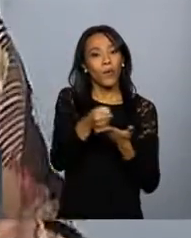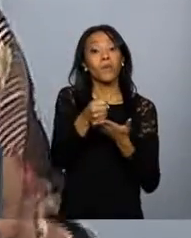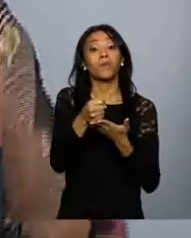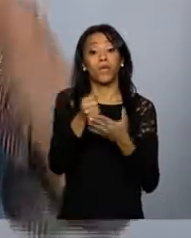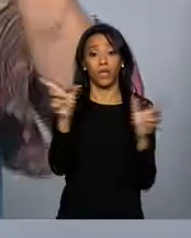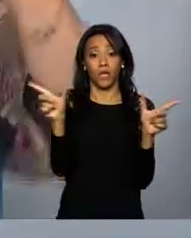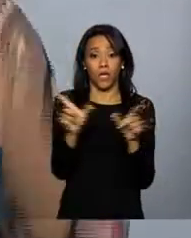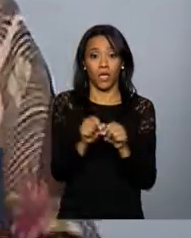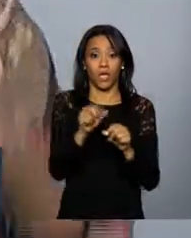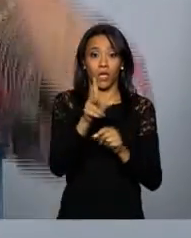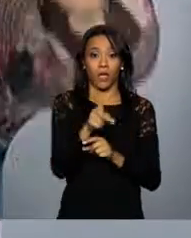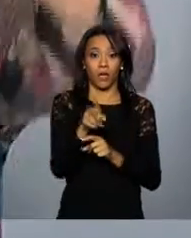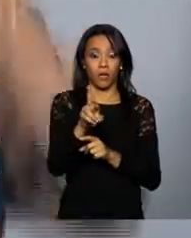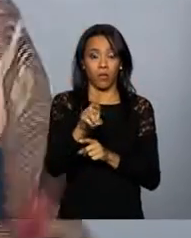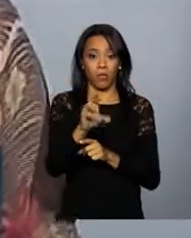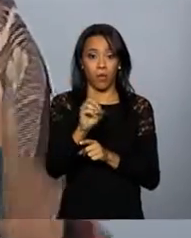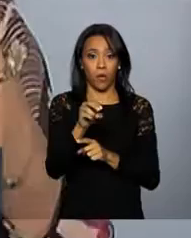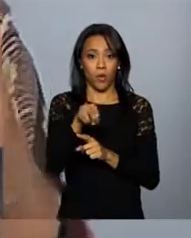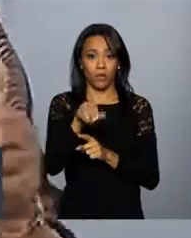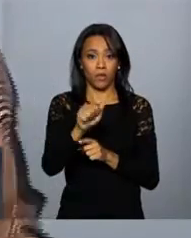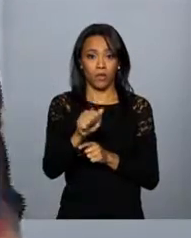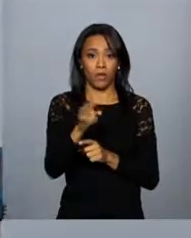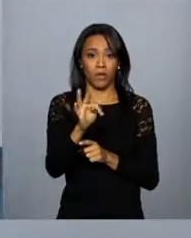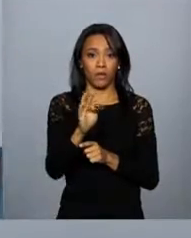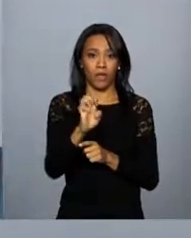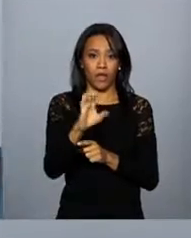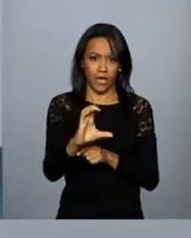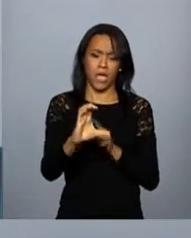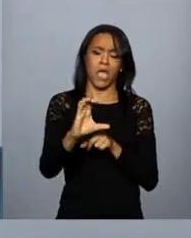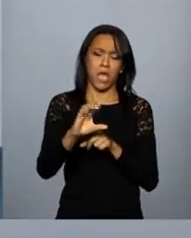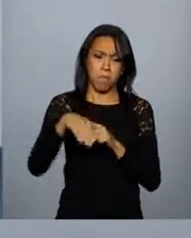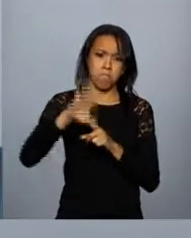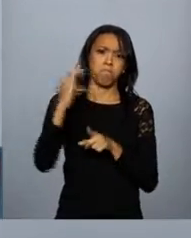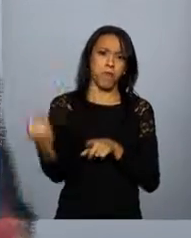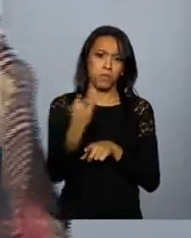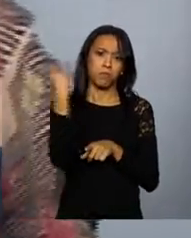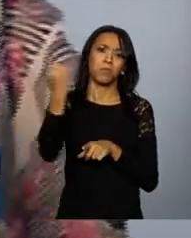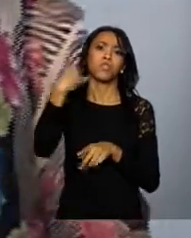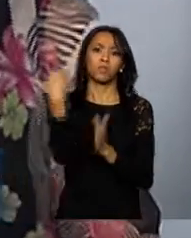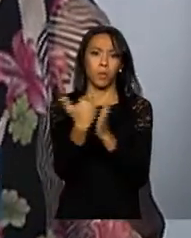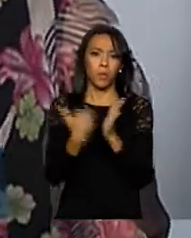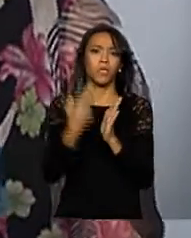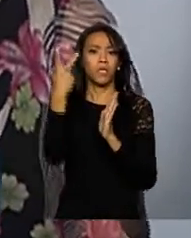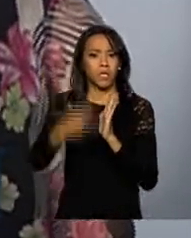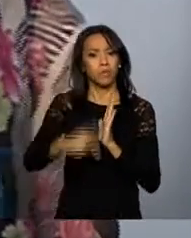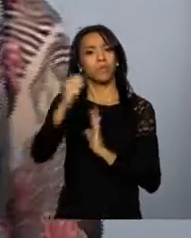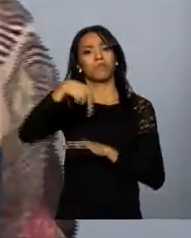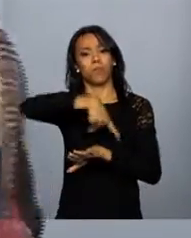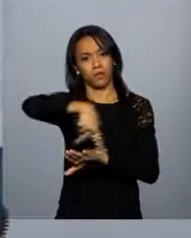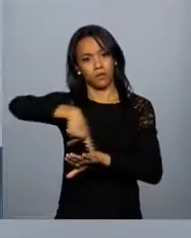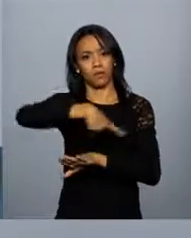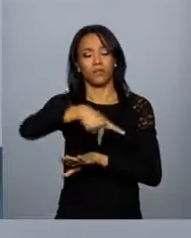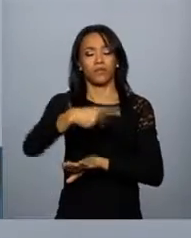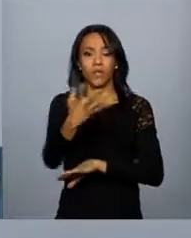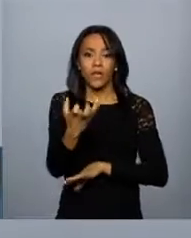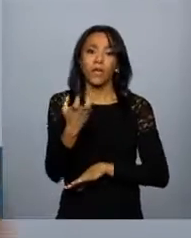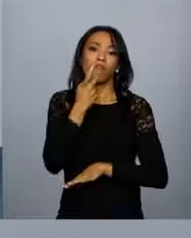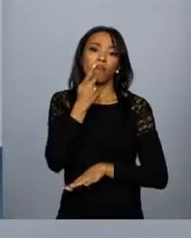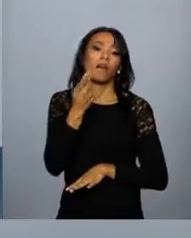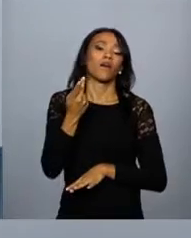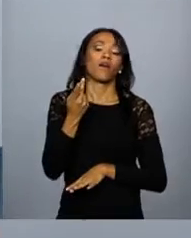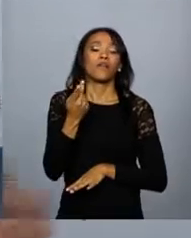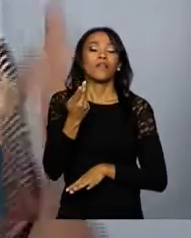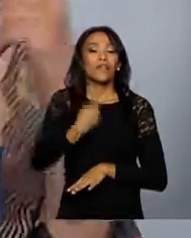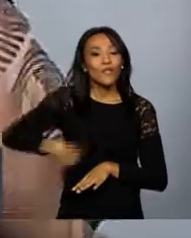fato, um dos mais importantes programas desse país. Quero dizer que a gente tem